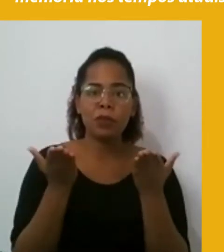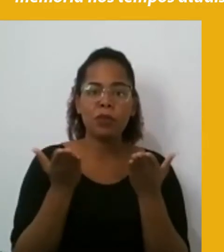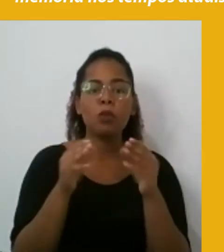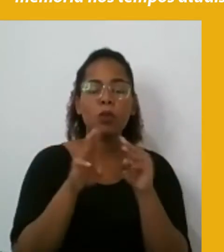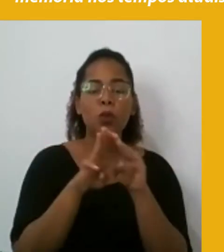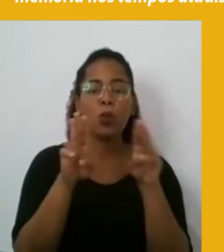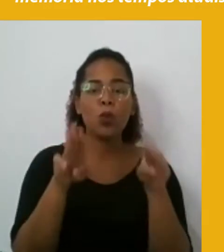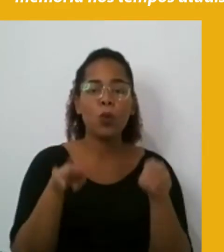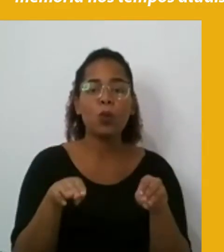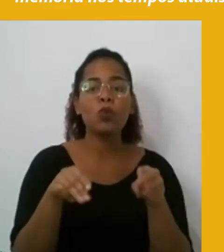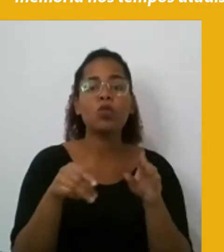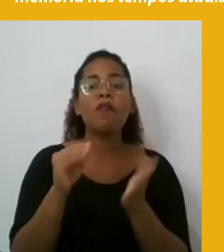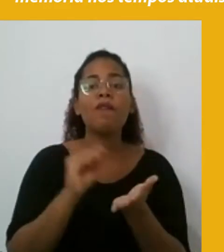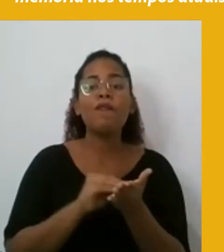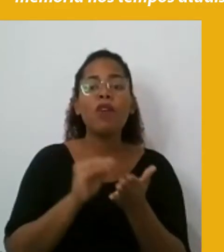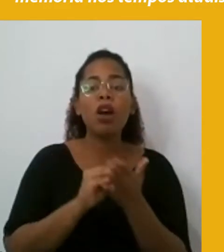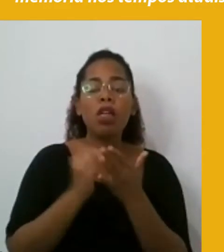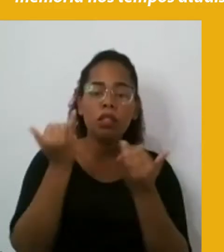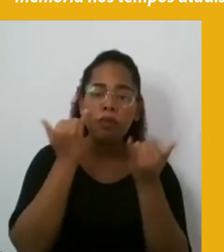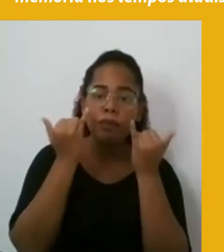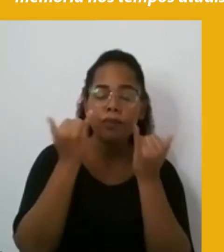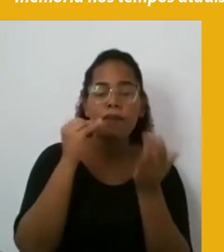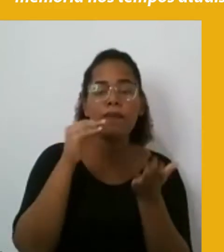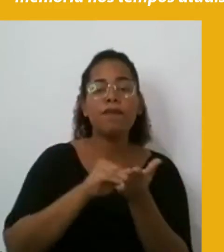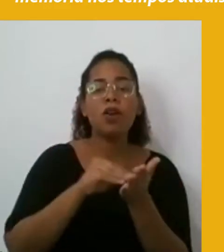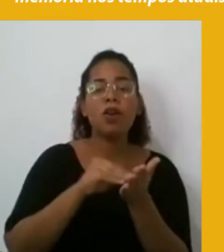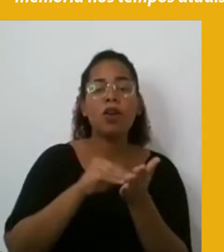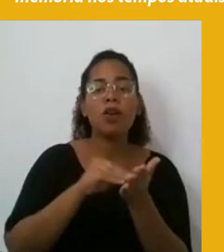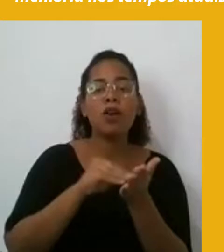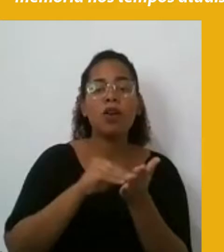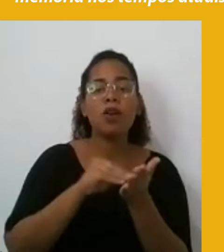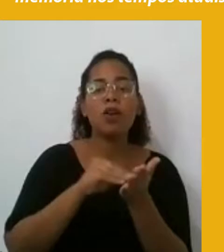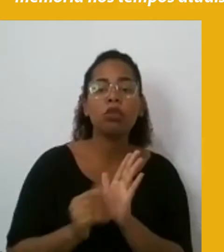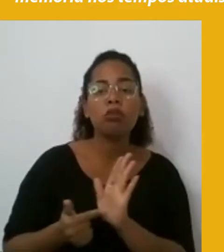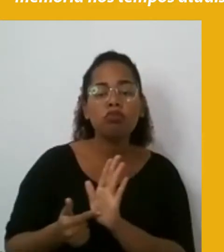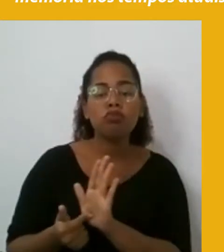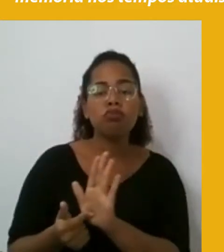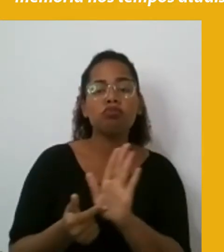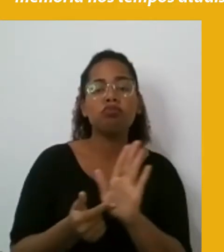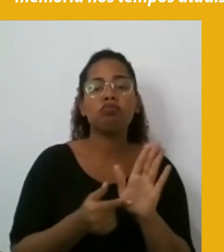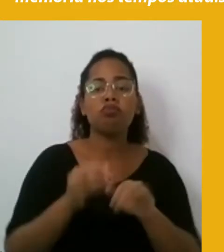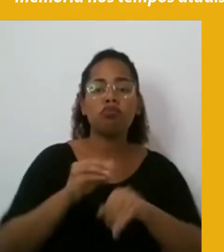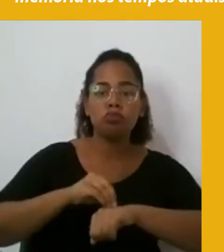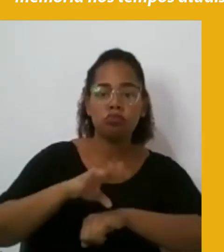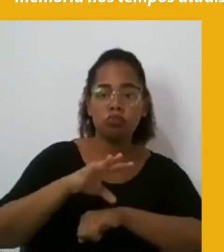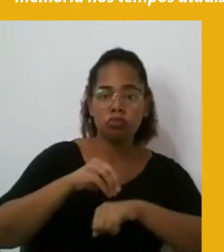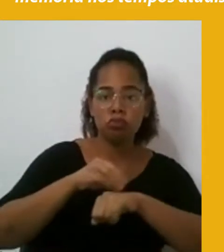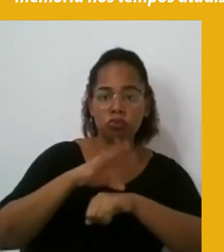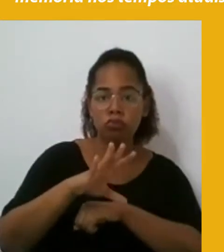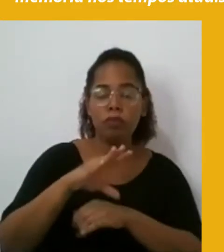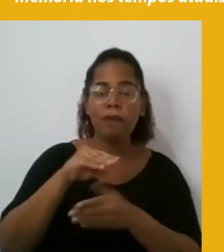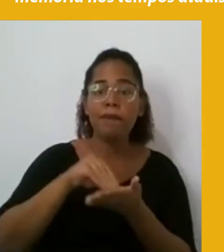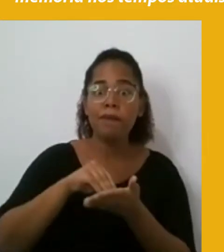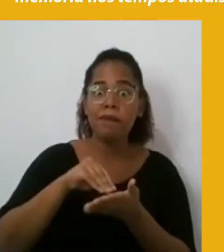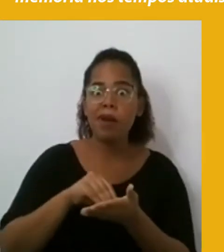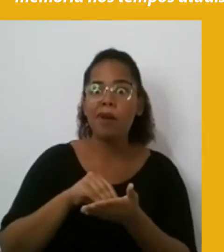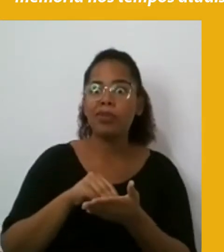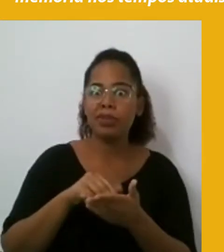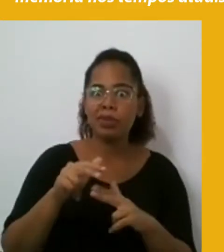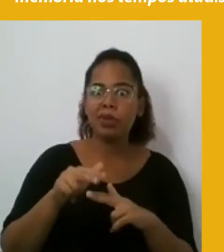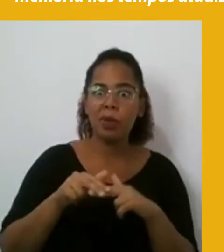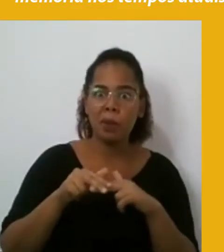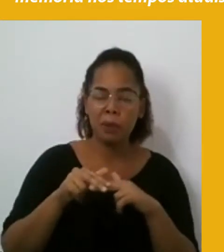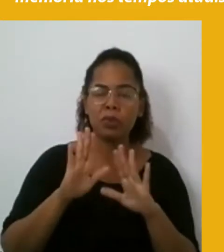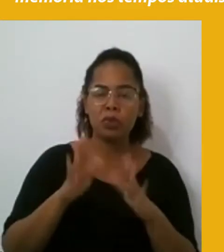refletiam. Os museus não trazem, né, não trazem essa comunidade afrodescendente como um grande tema. Quantos museus se dedicam a